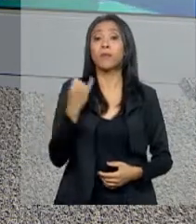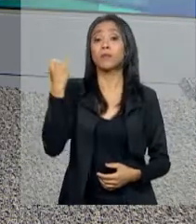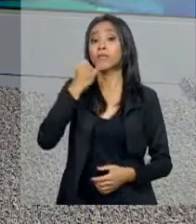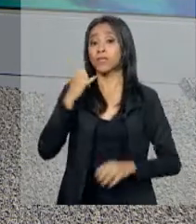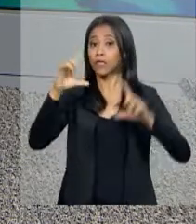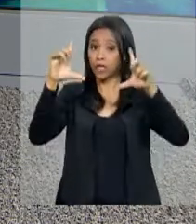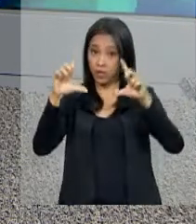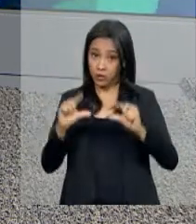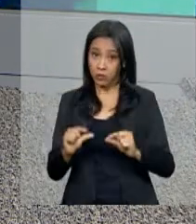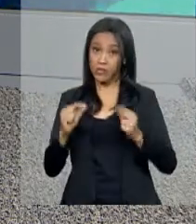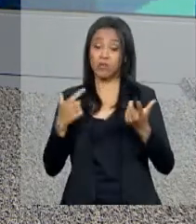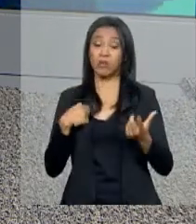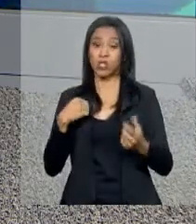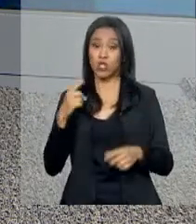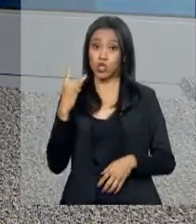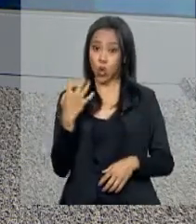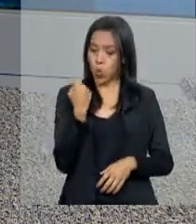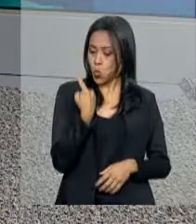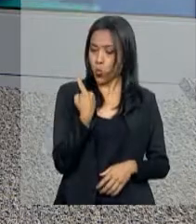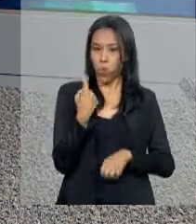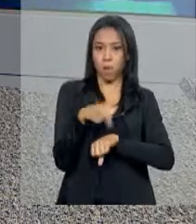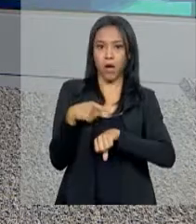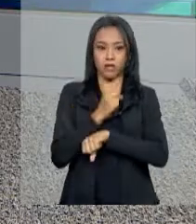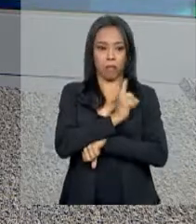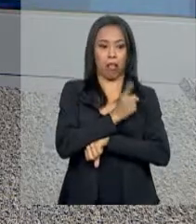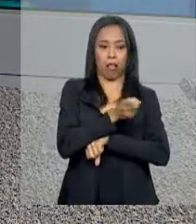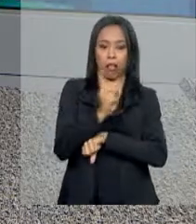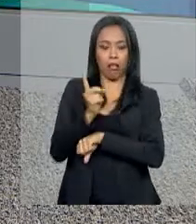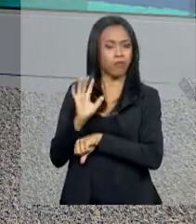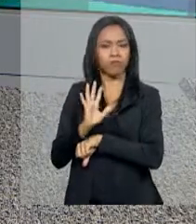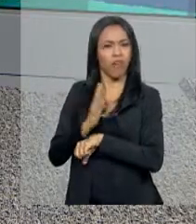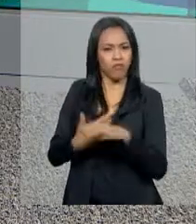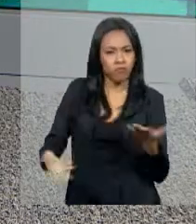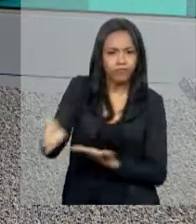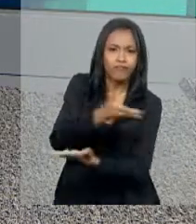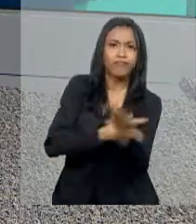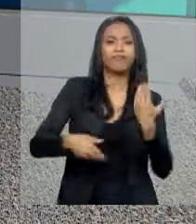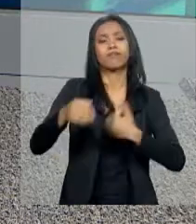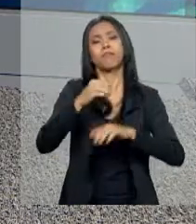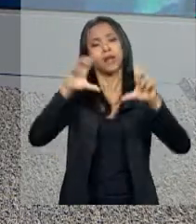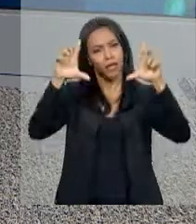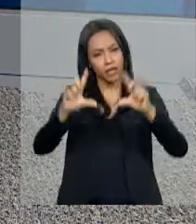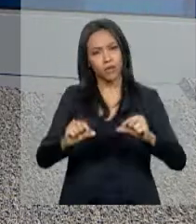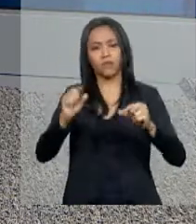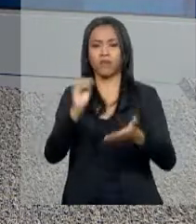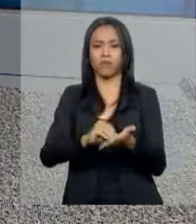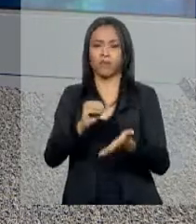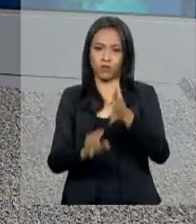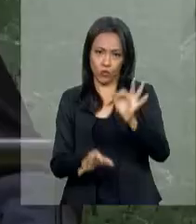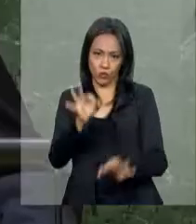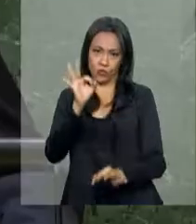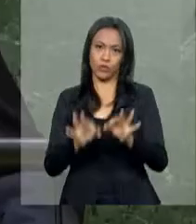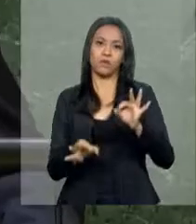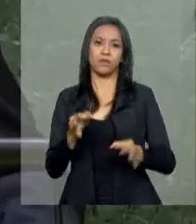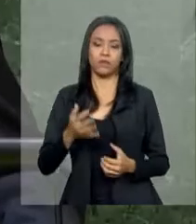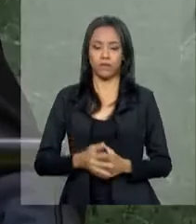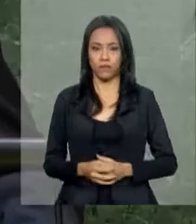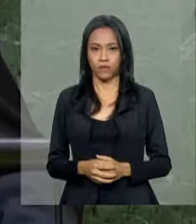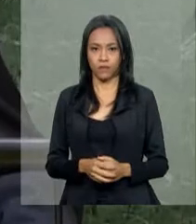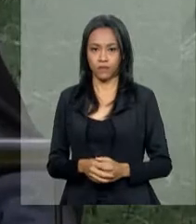do protecionismo para desenvolver a economia global e reduzir injustiças sociais.